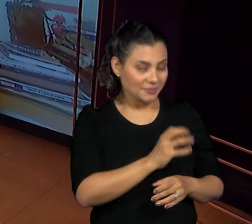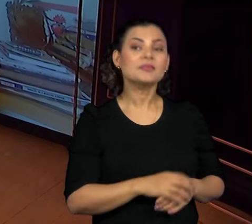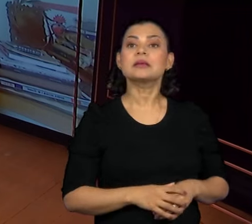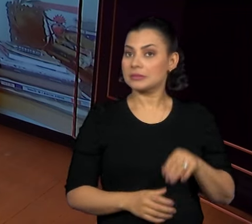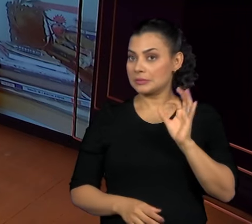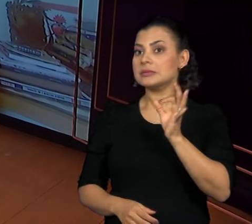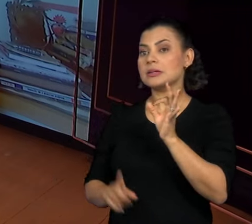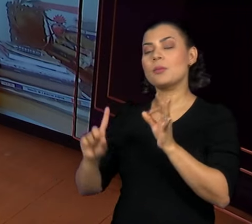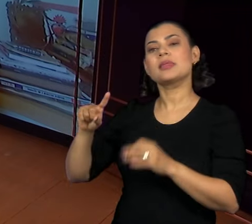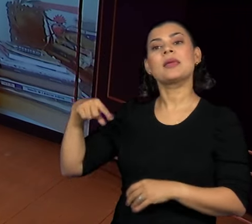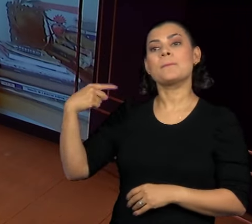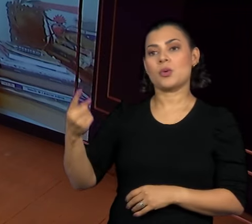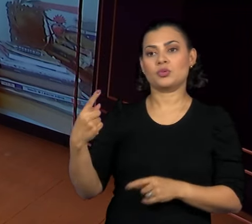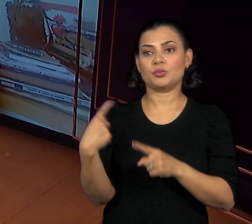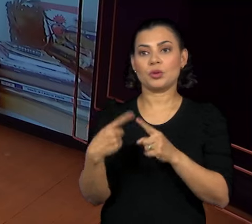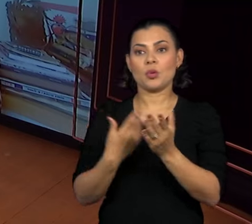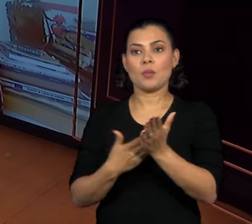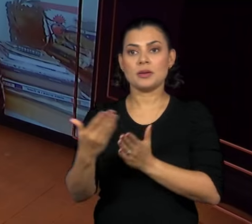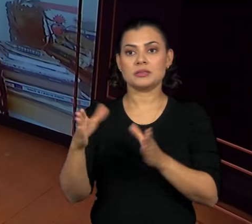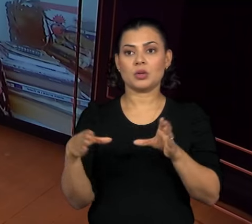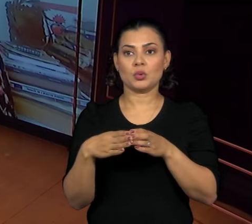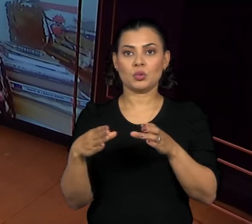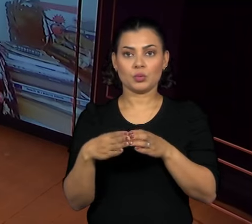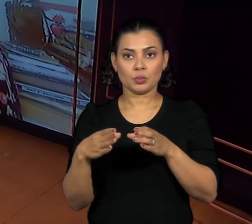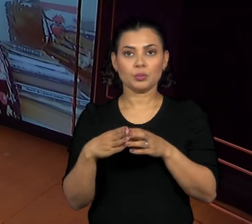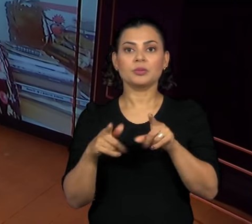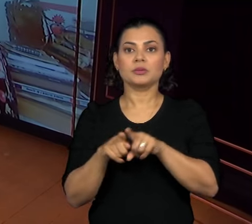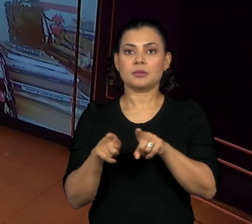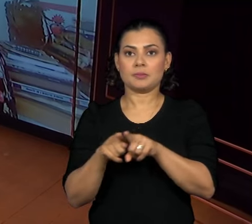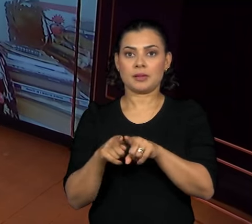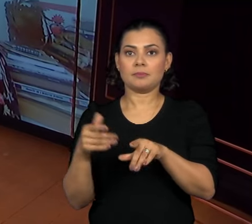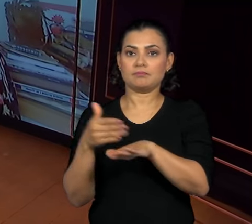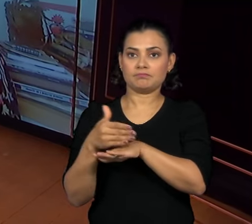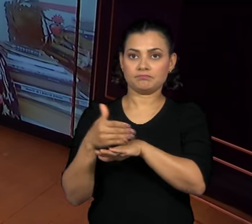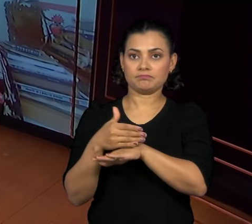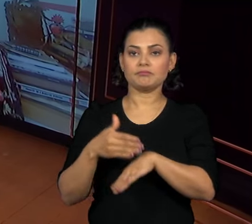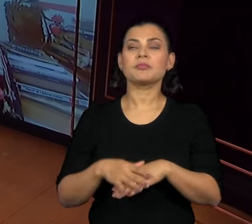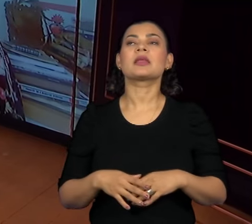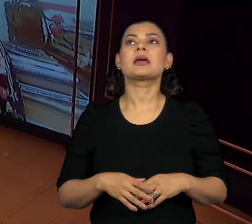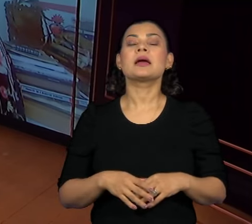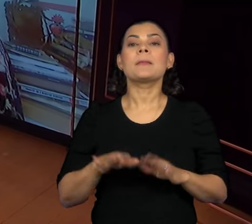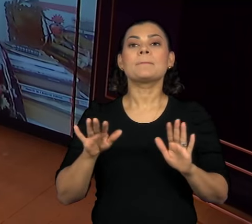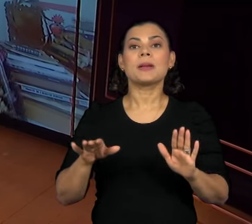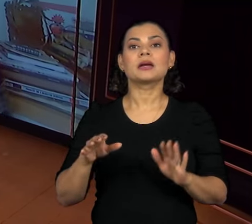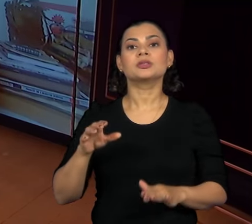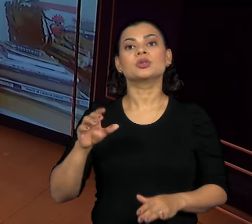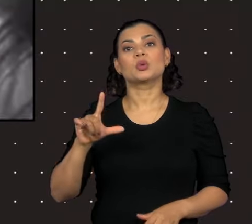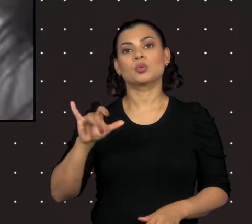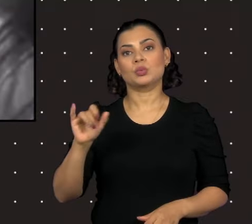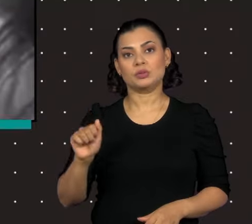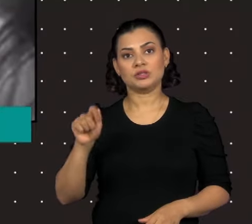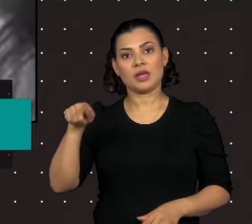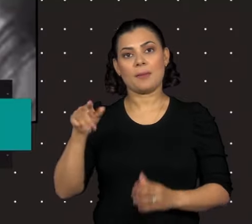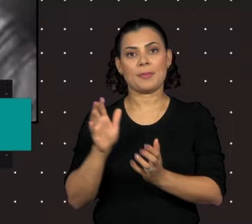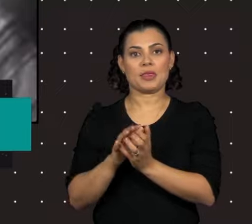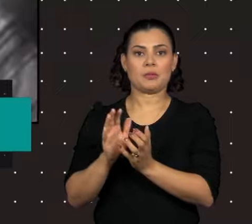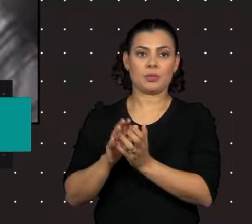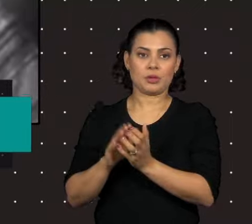mas isso foi depois, porque aí eu comecei a fazer parte do grupo dele, o grupo Chegança. E o Mendonça, como era pernambucano,